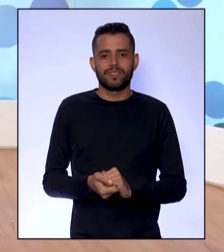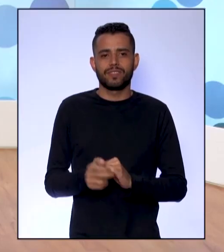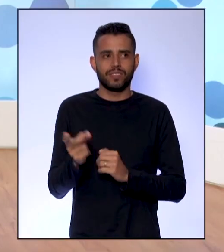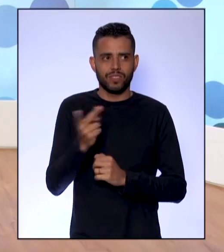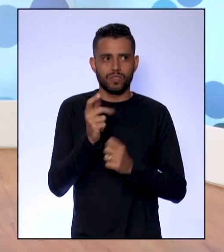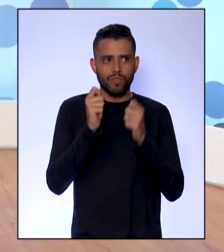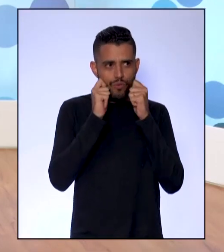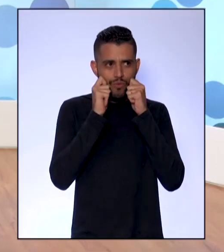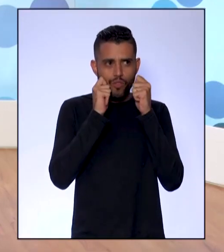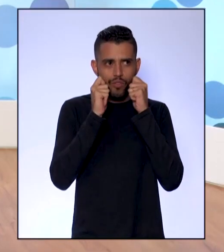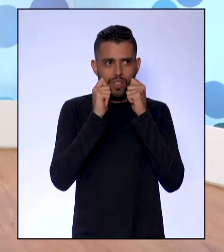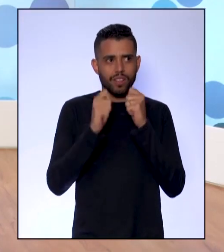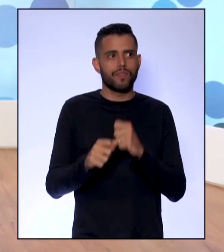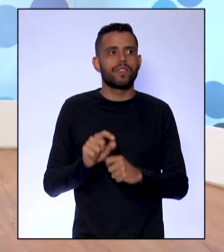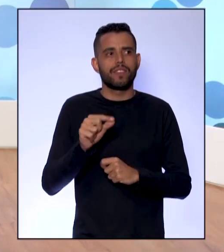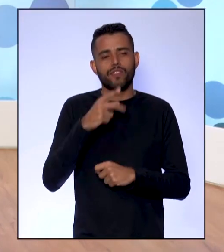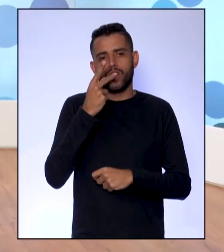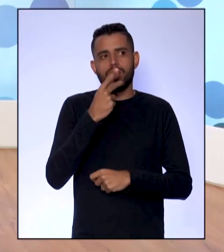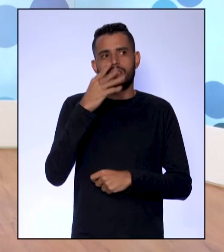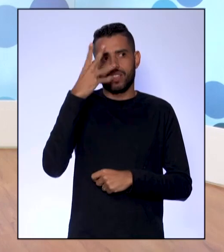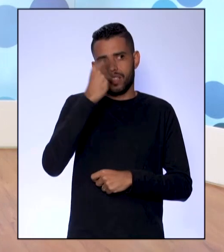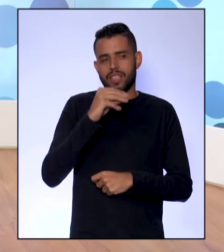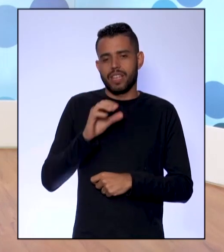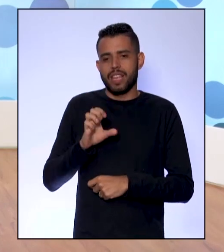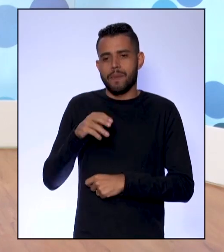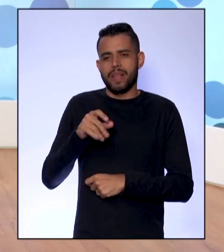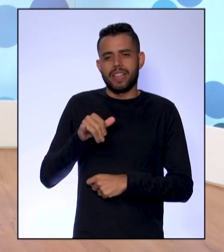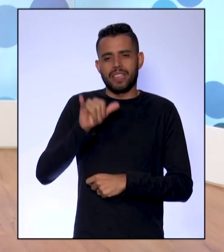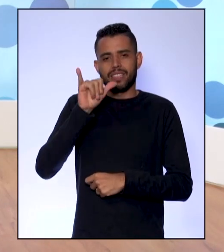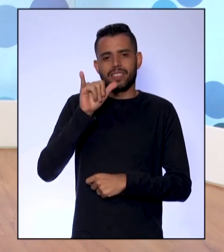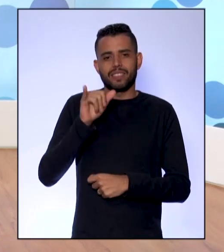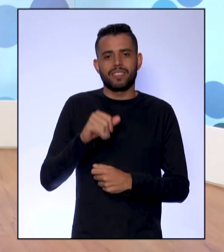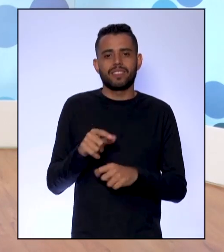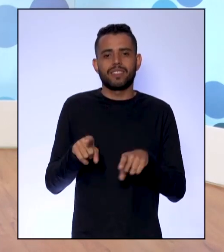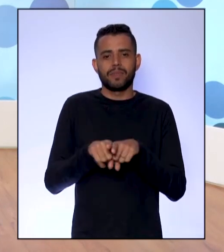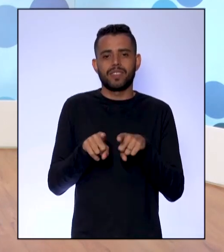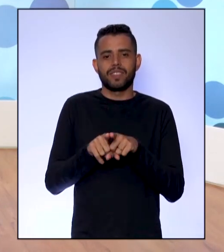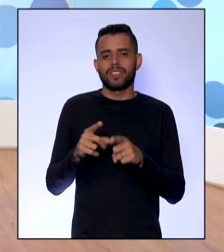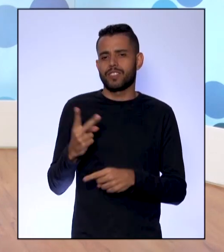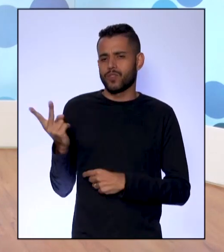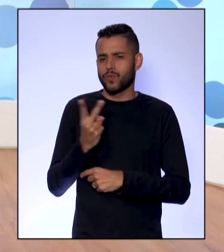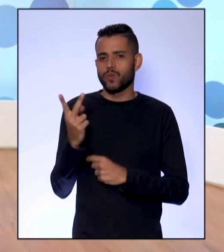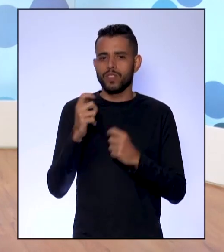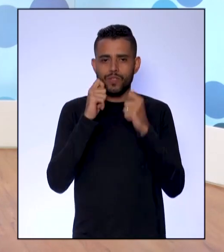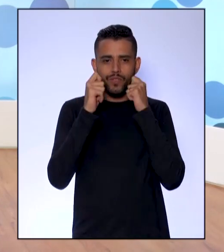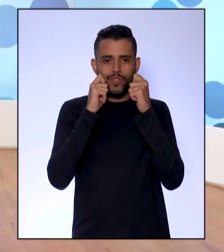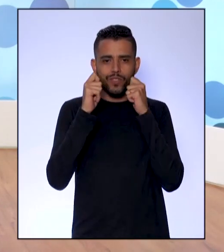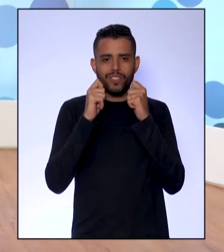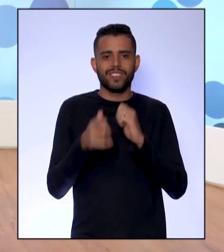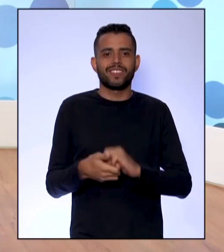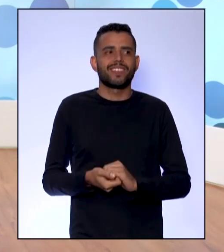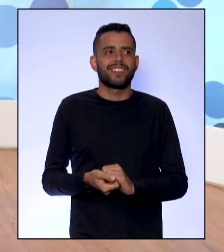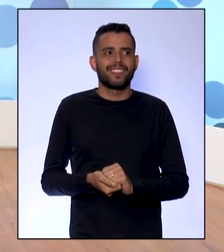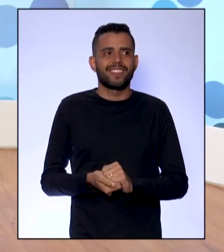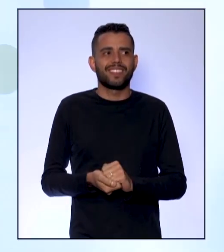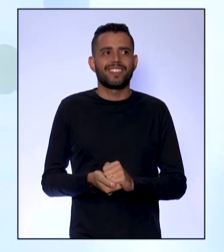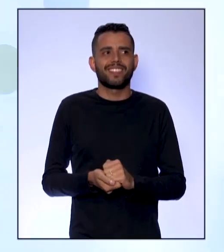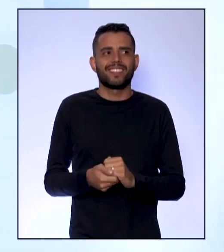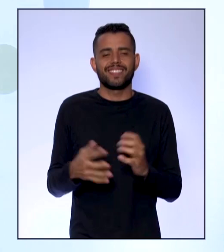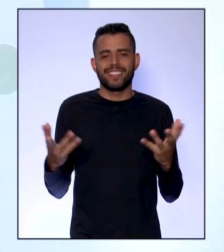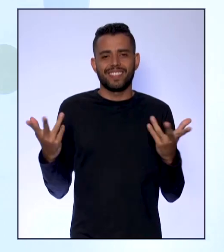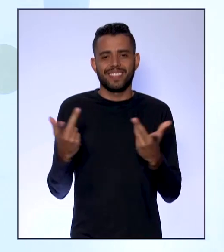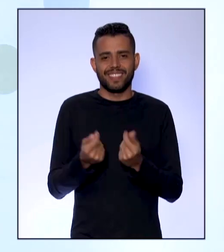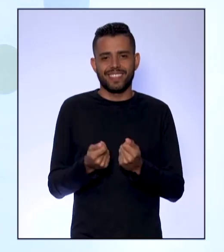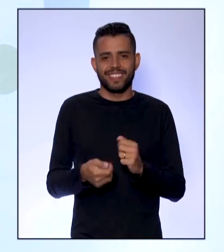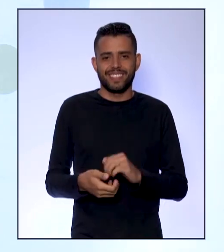a Vitória falou. Quem falou que você é linda é a Emily. Ai, E a Emily. Vitória falou que nós somos duas fofas. Gente, somos nenéns, apenas